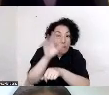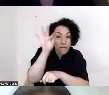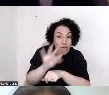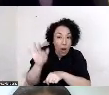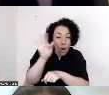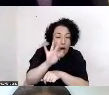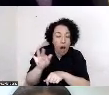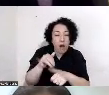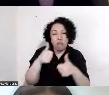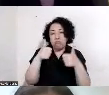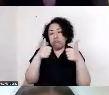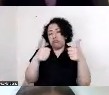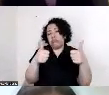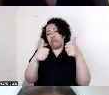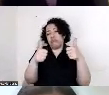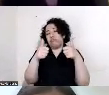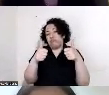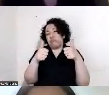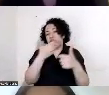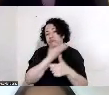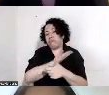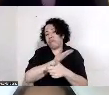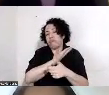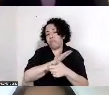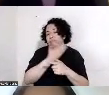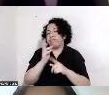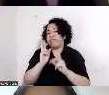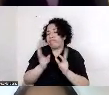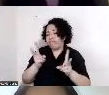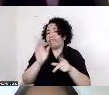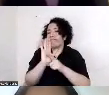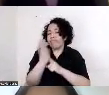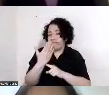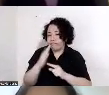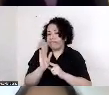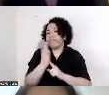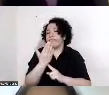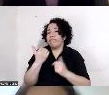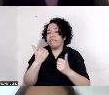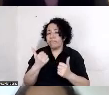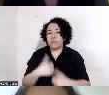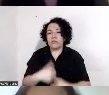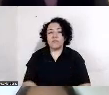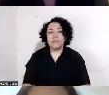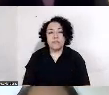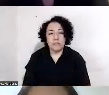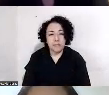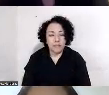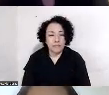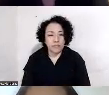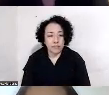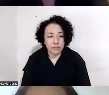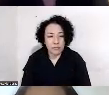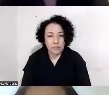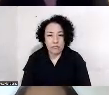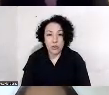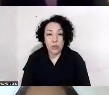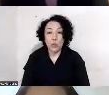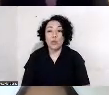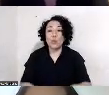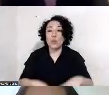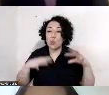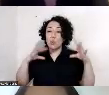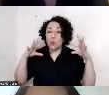very aware of their autism or their autism spectrum disorder. They all understood their autism. Todos